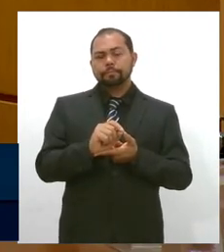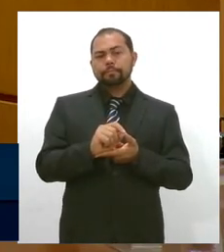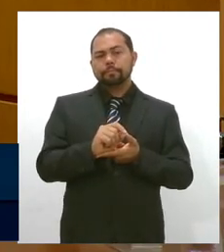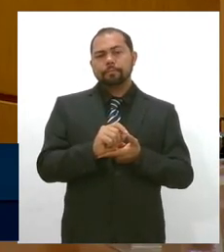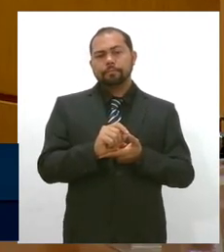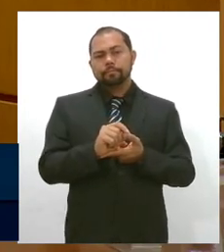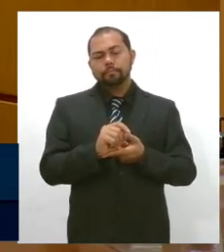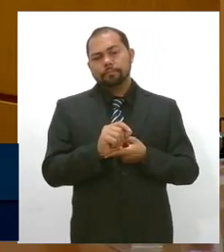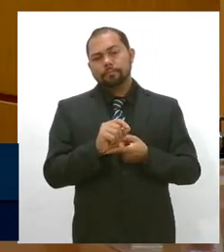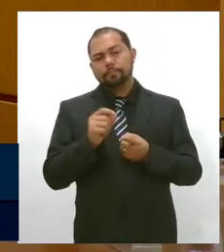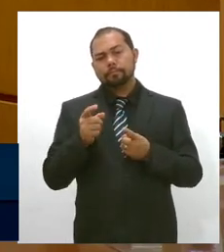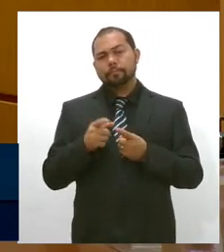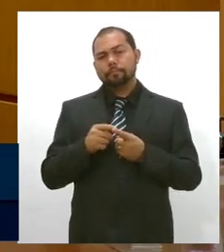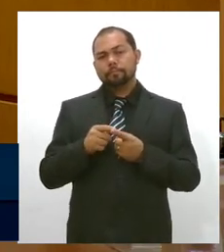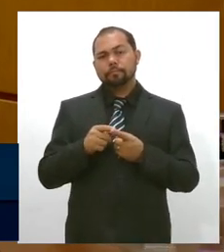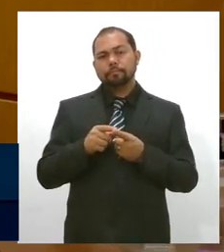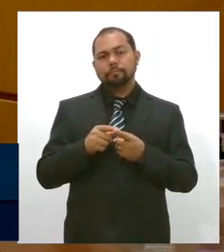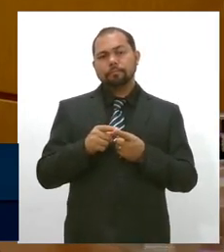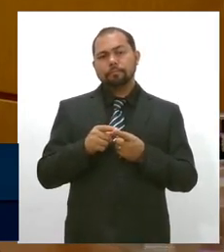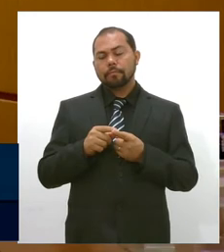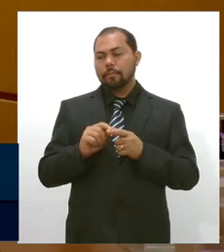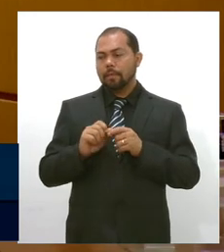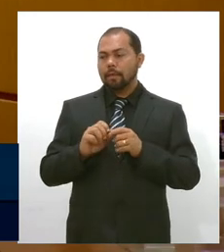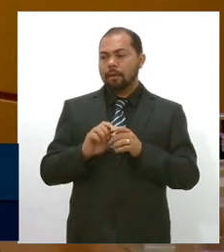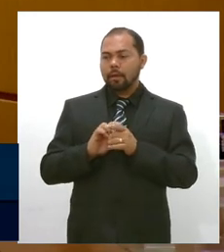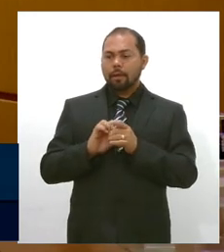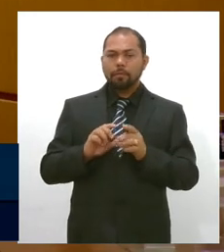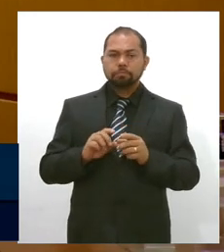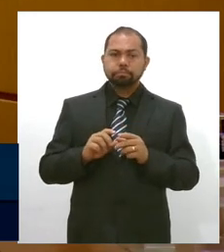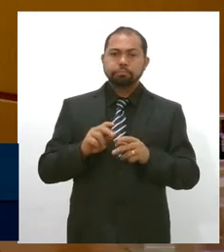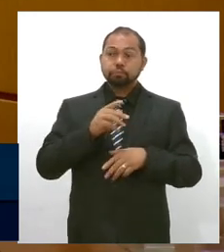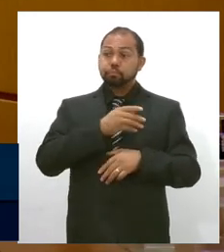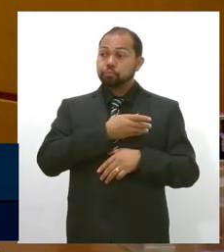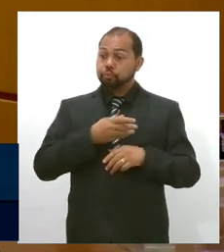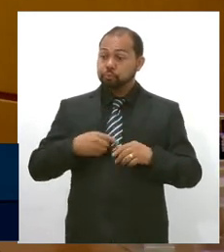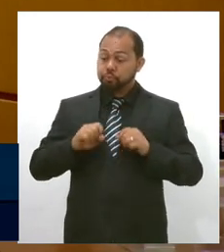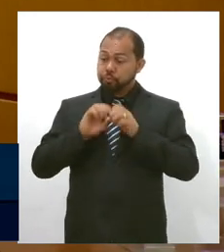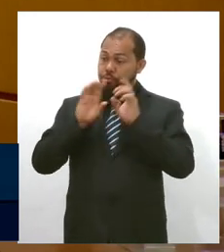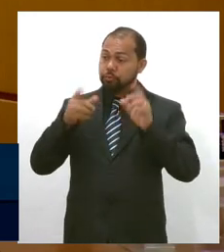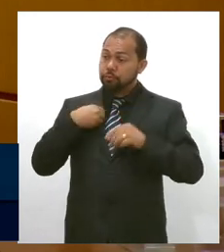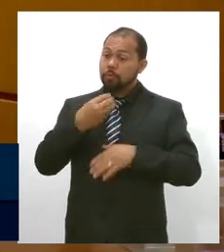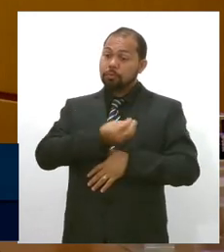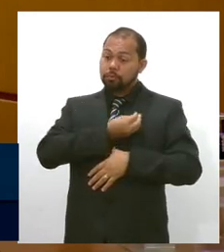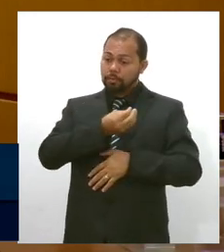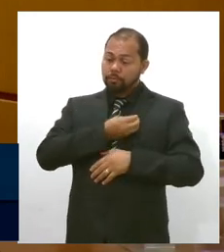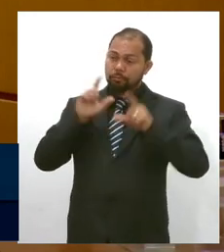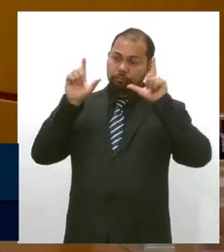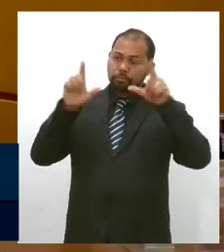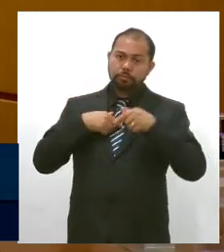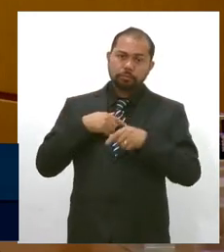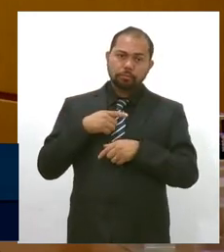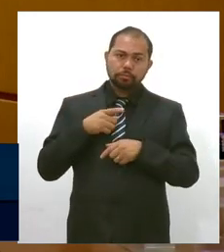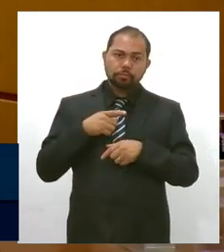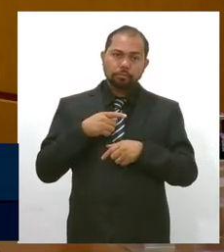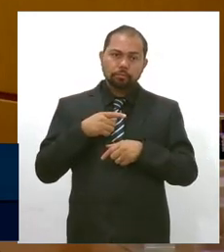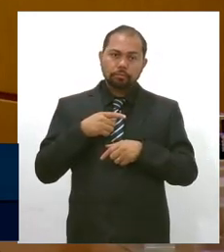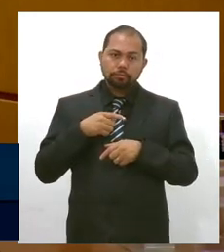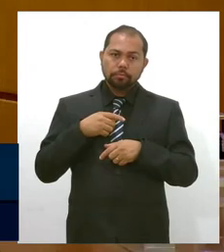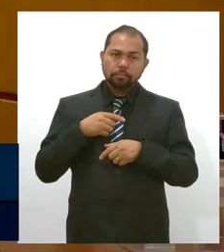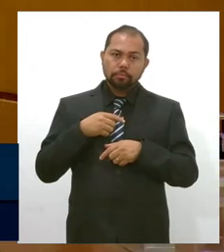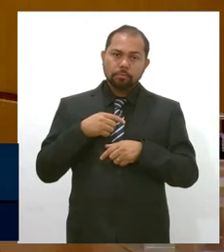um ato público do qual participei na tarde de ontem, ali na, saindo do bairro industrial,